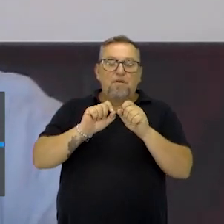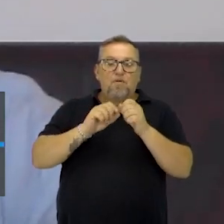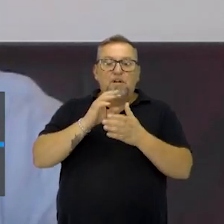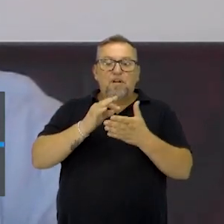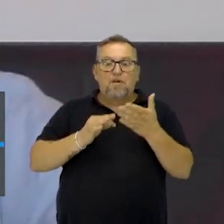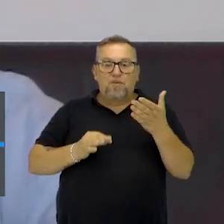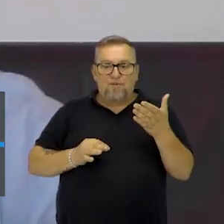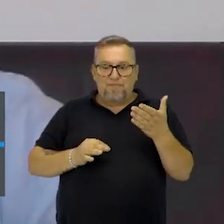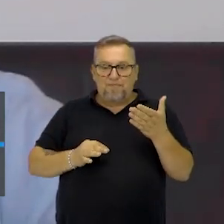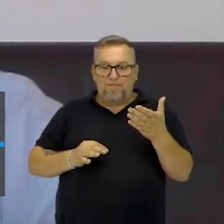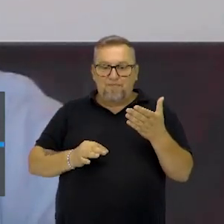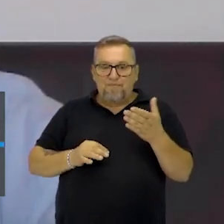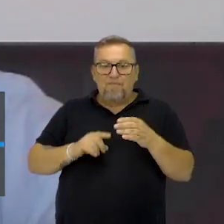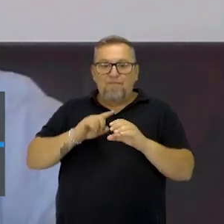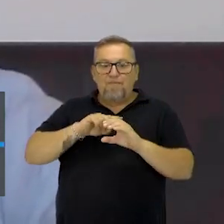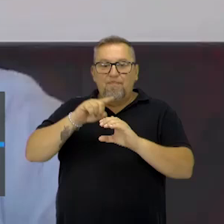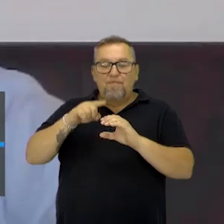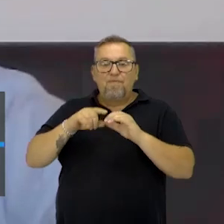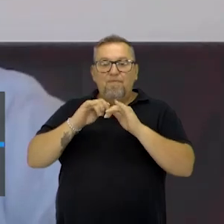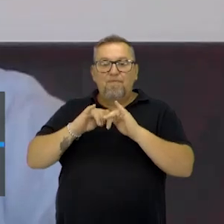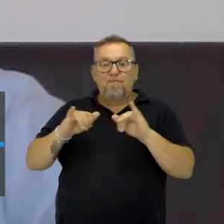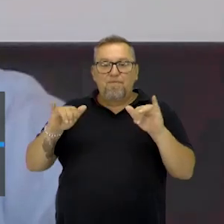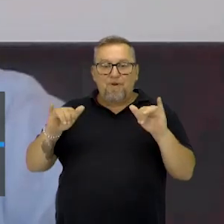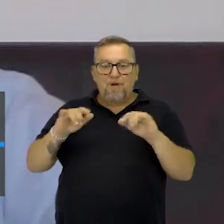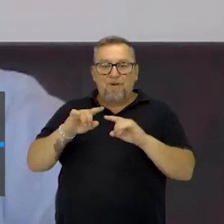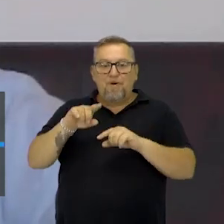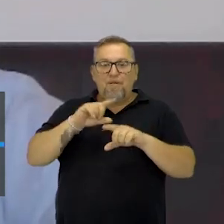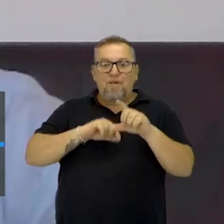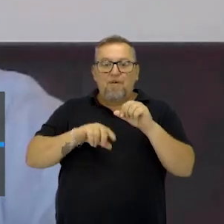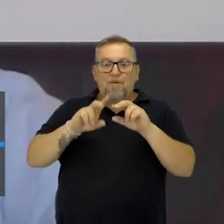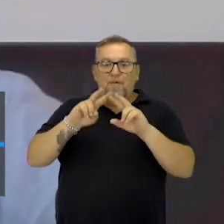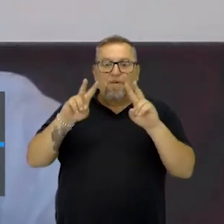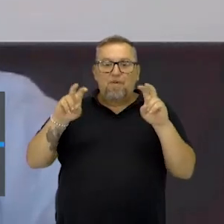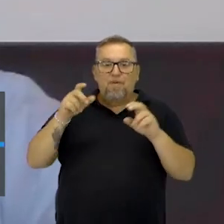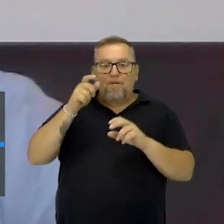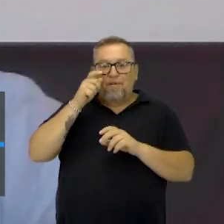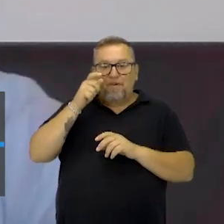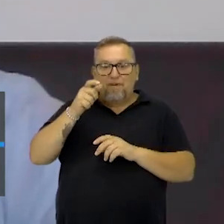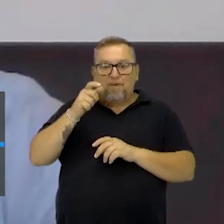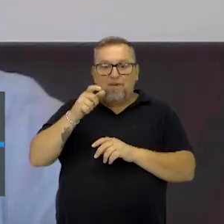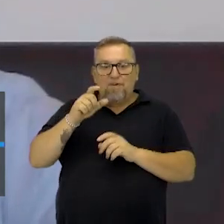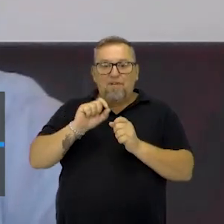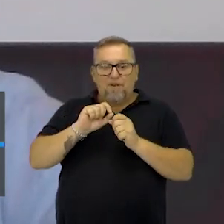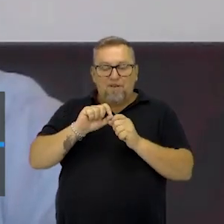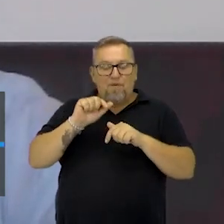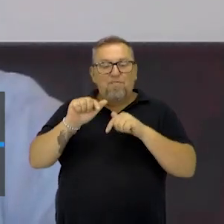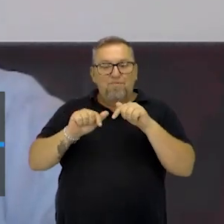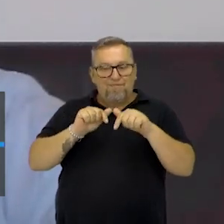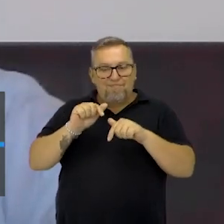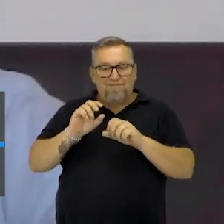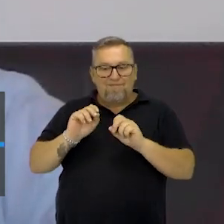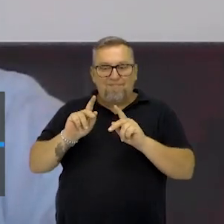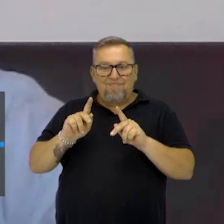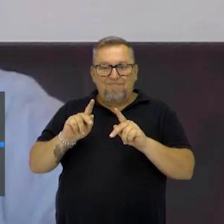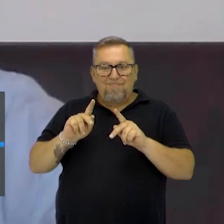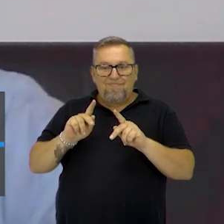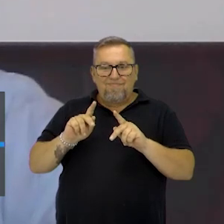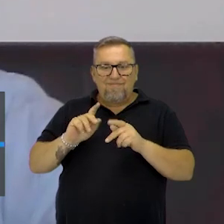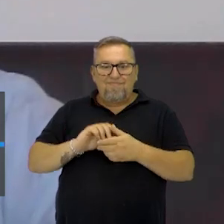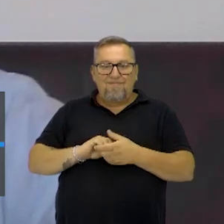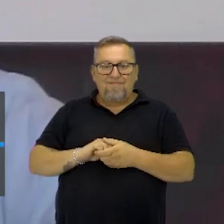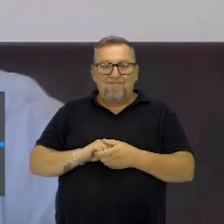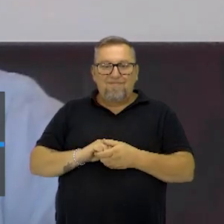né, a escrita desse artigo de divulgação científica. Escolha um tema bem interessante e produza um texto, tá? Então é